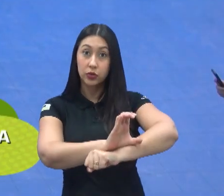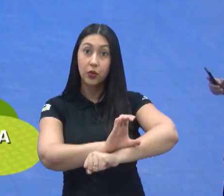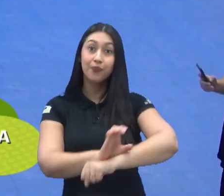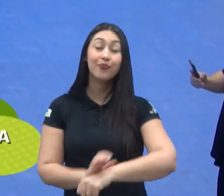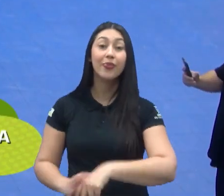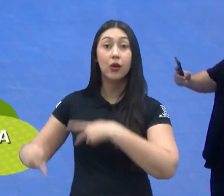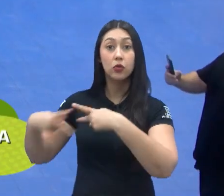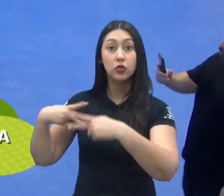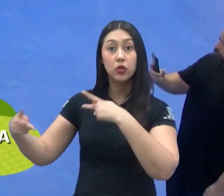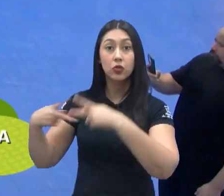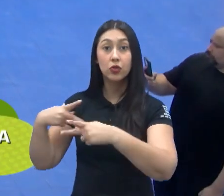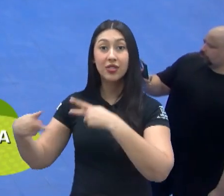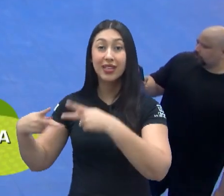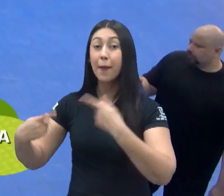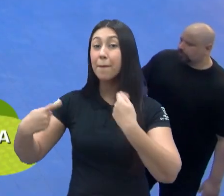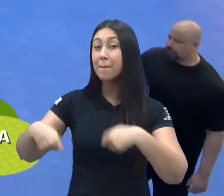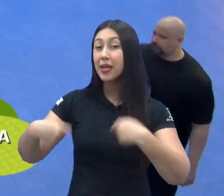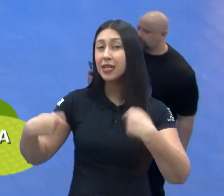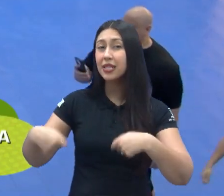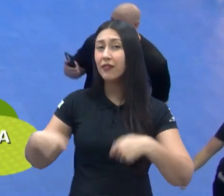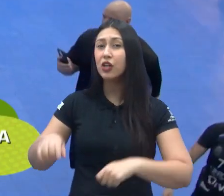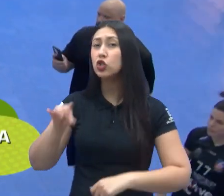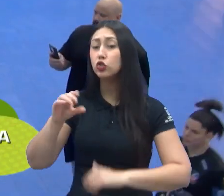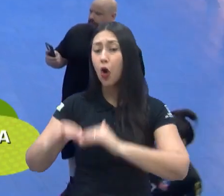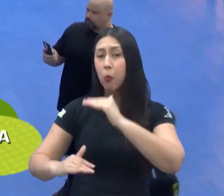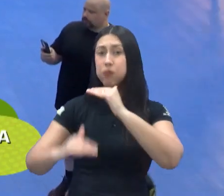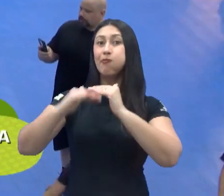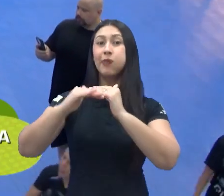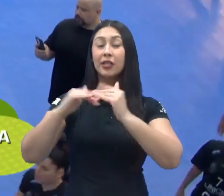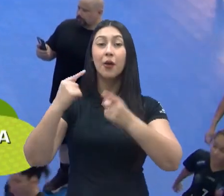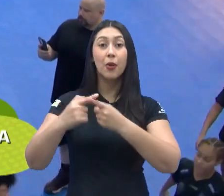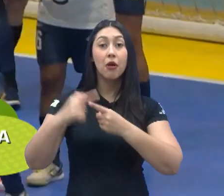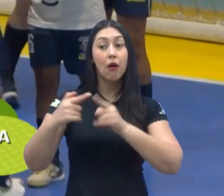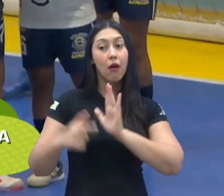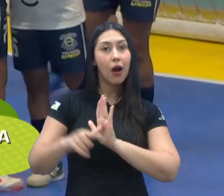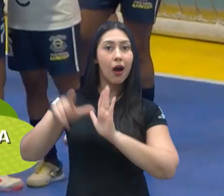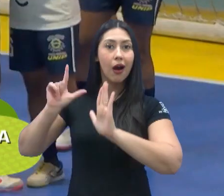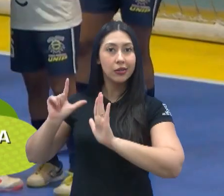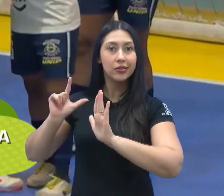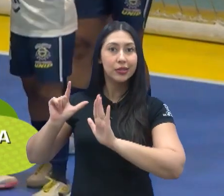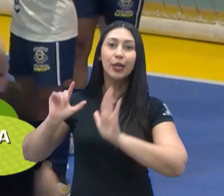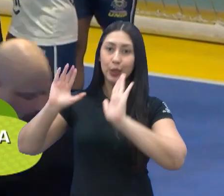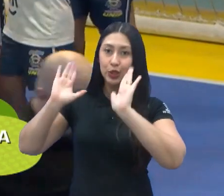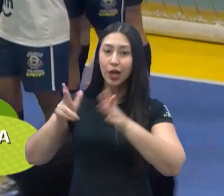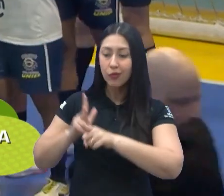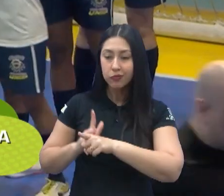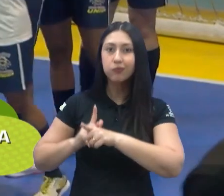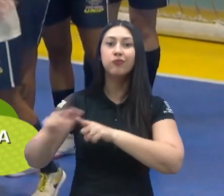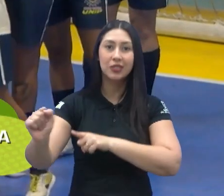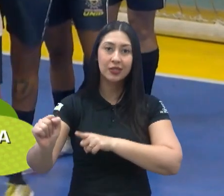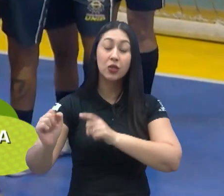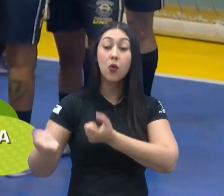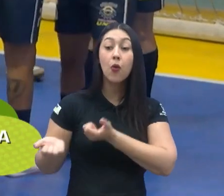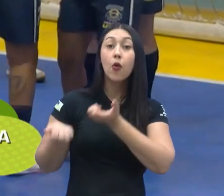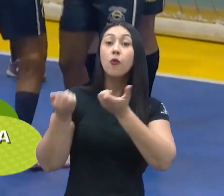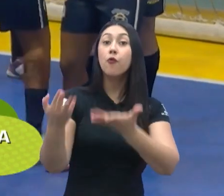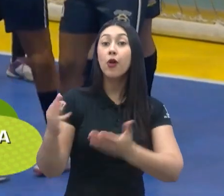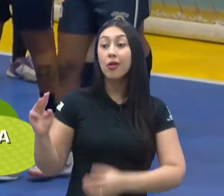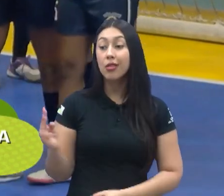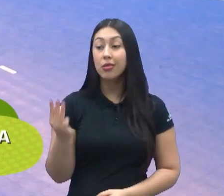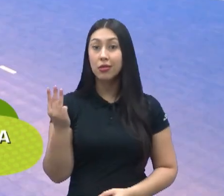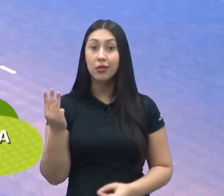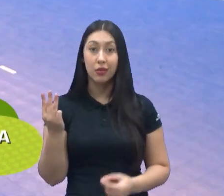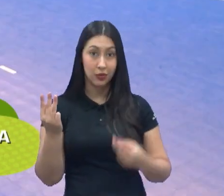em quadra precisando apenas de um empate, já que no jogo de ida das semifinais havia vencido fora de casa por